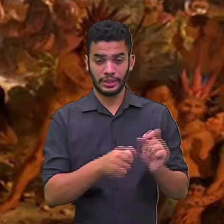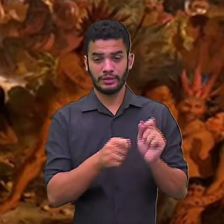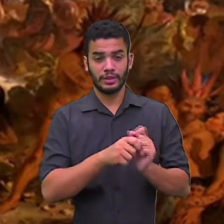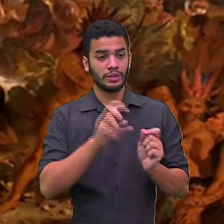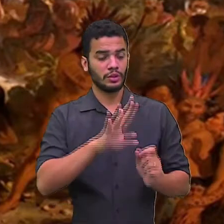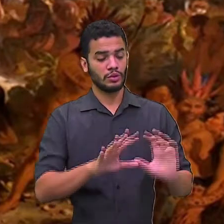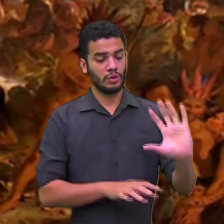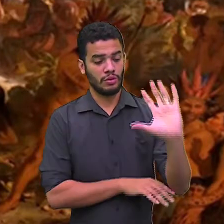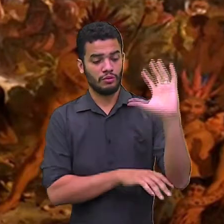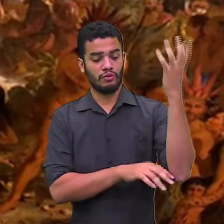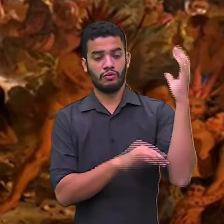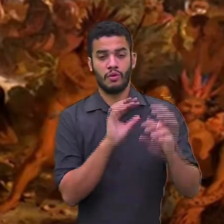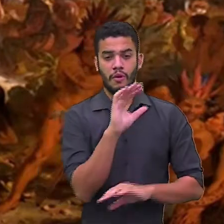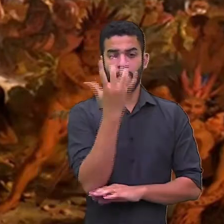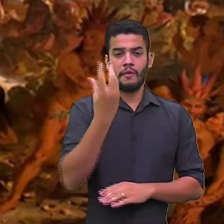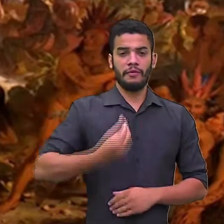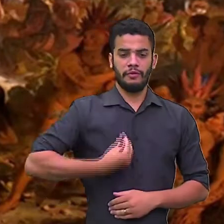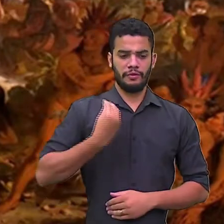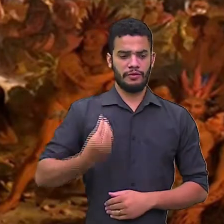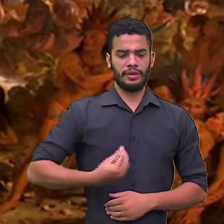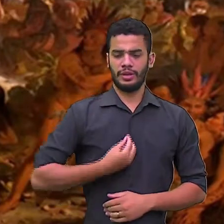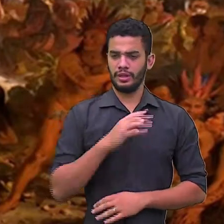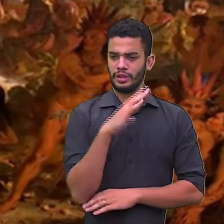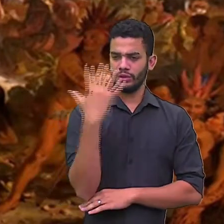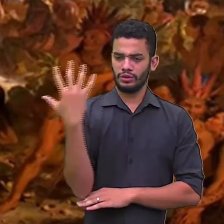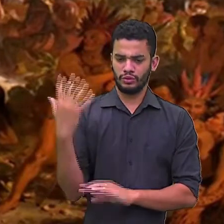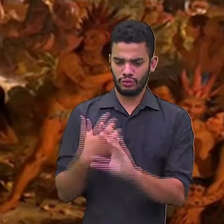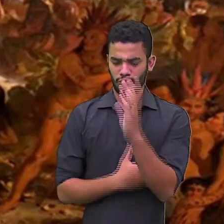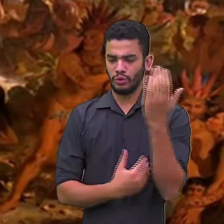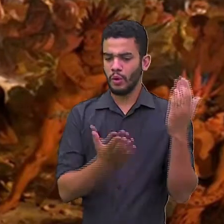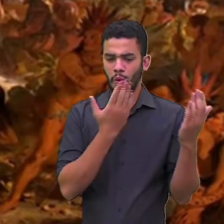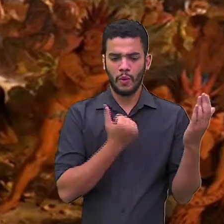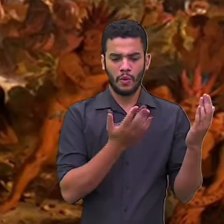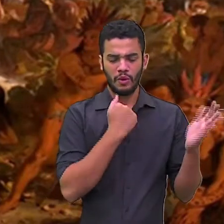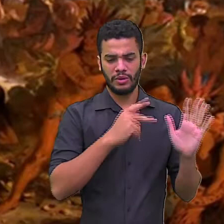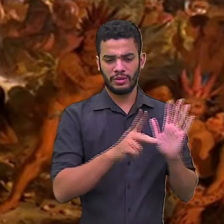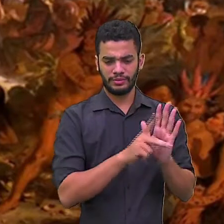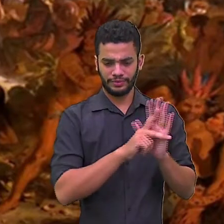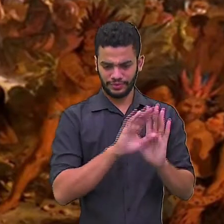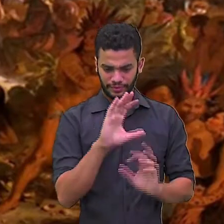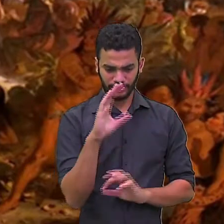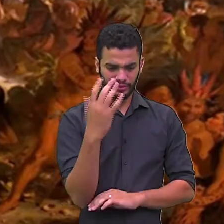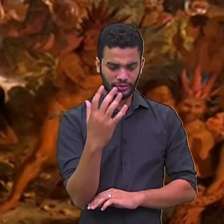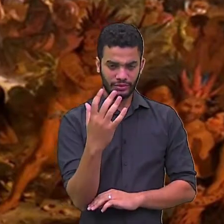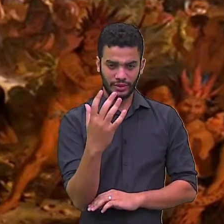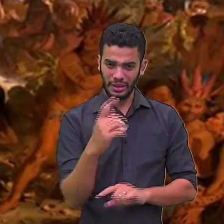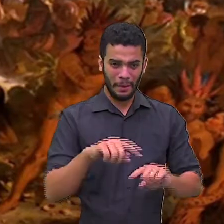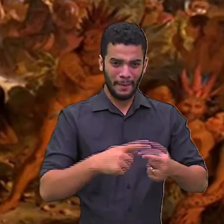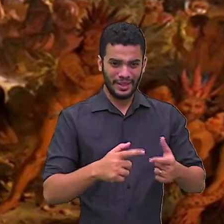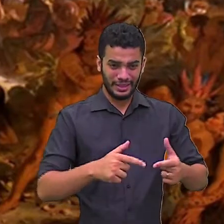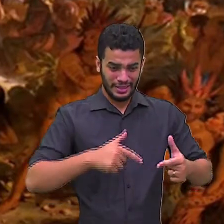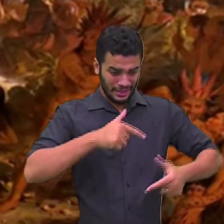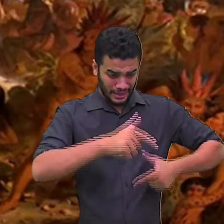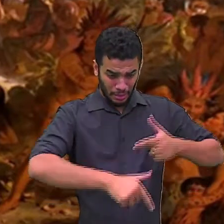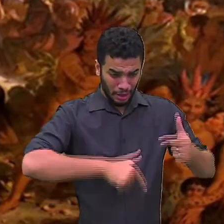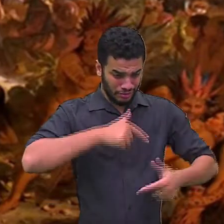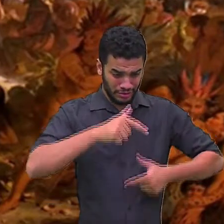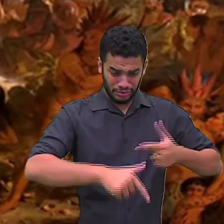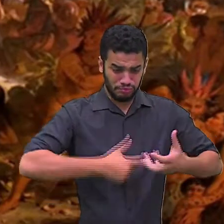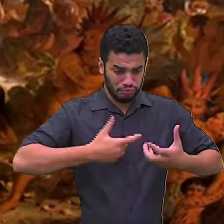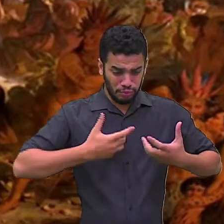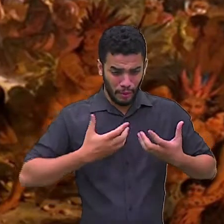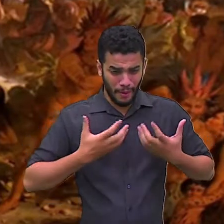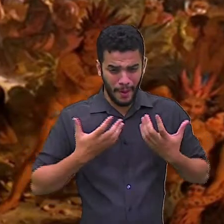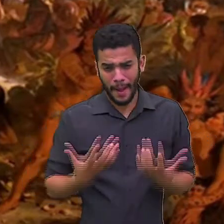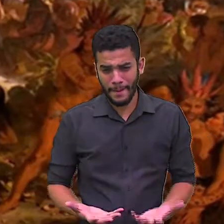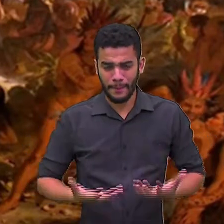eles necessitavam também para a sua sobrevivência. O que fazia parte da